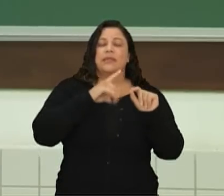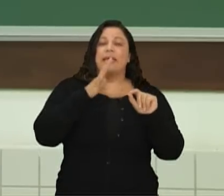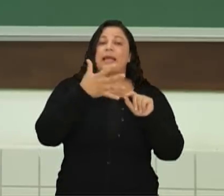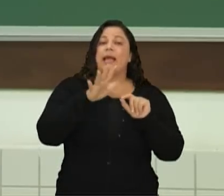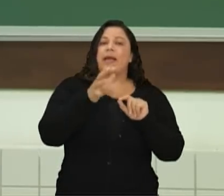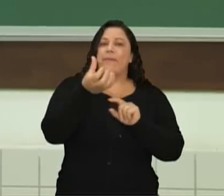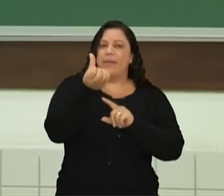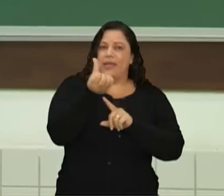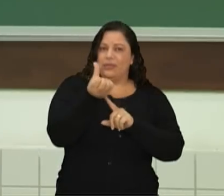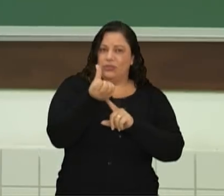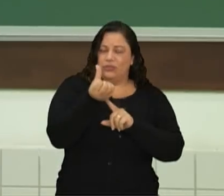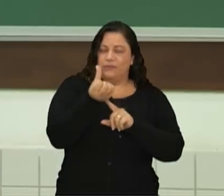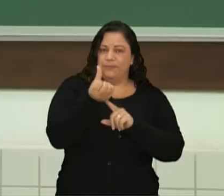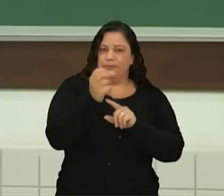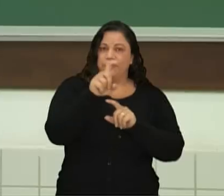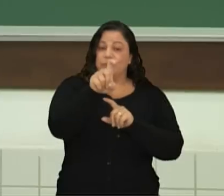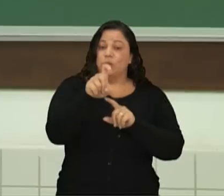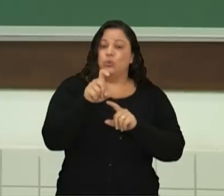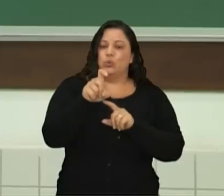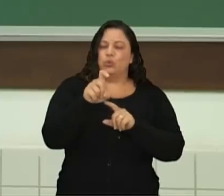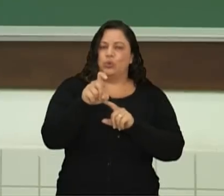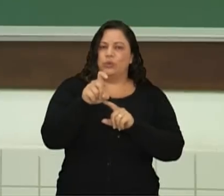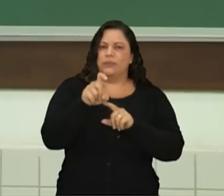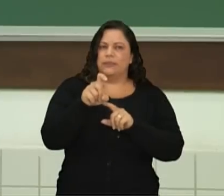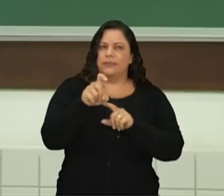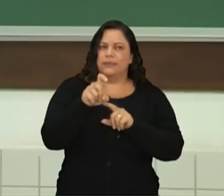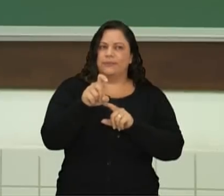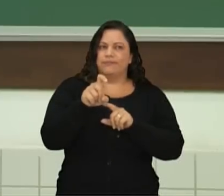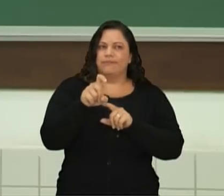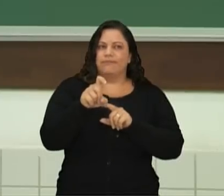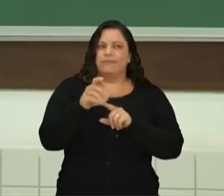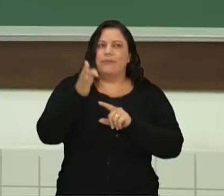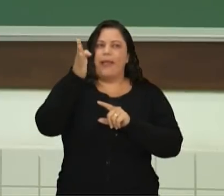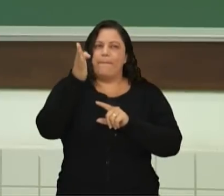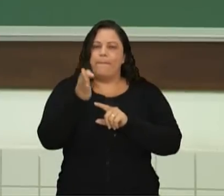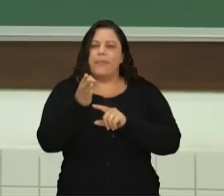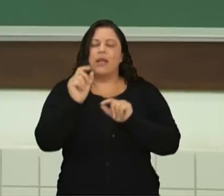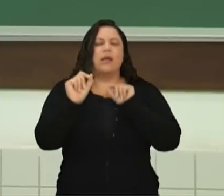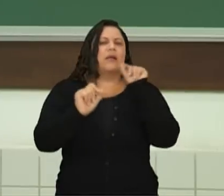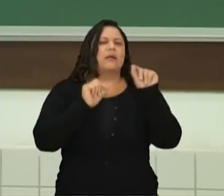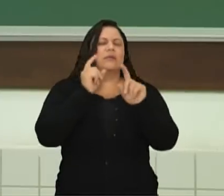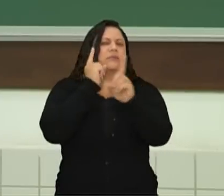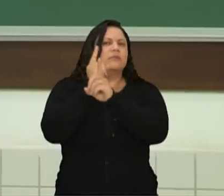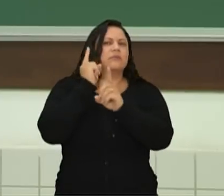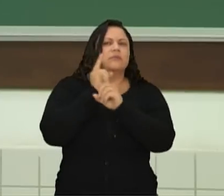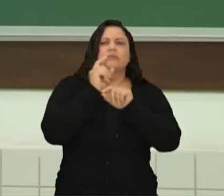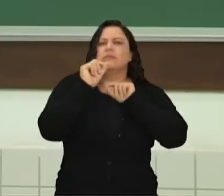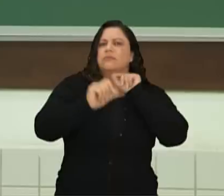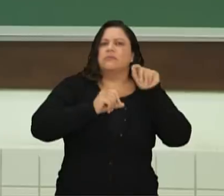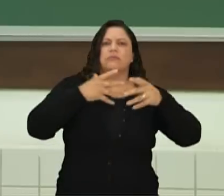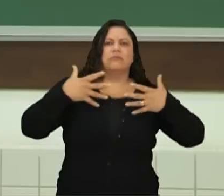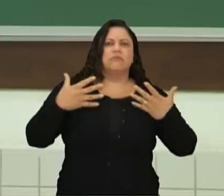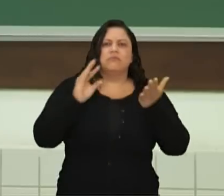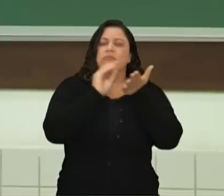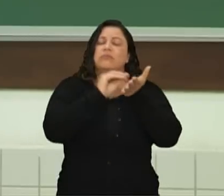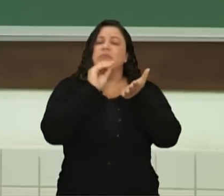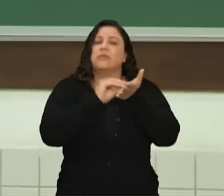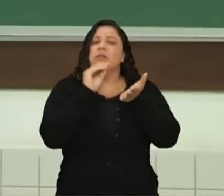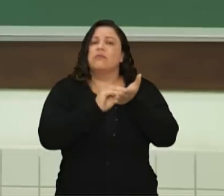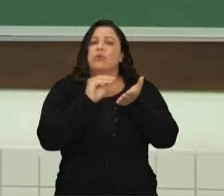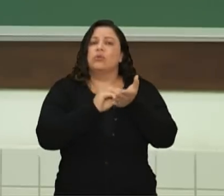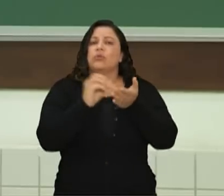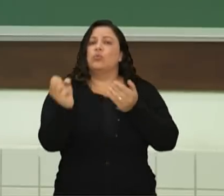média ponderada. Então, eu tenho x barra. Então, eu quero descobrir qual é o termo que está faltando. Quanto que ele